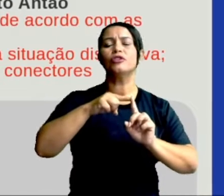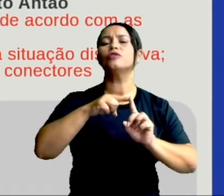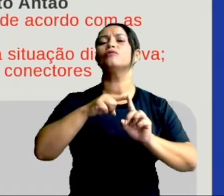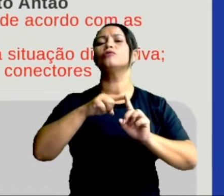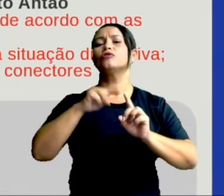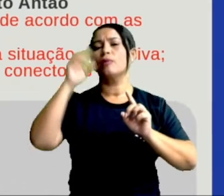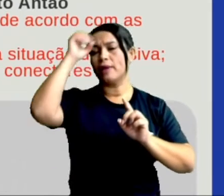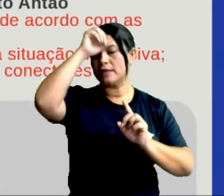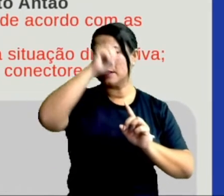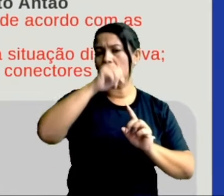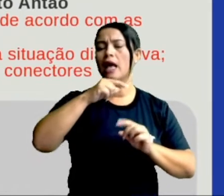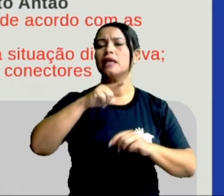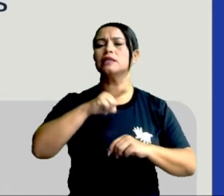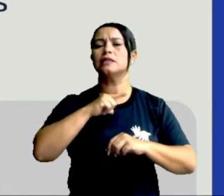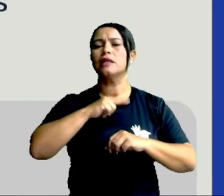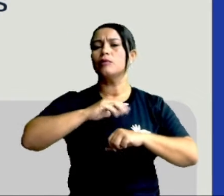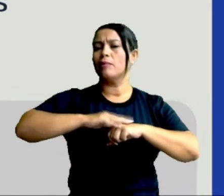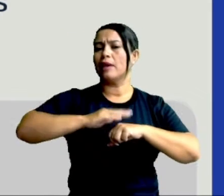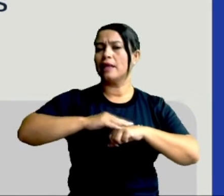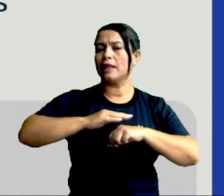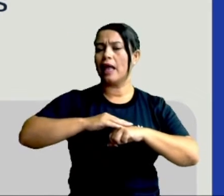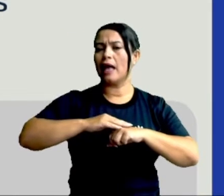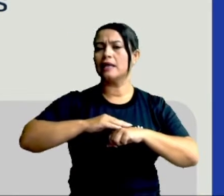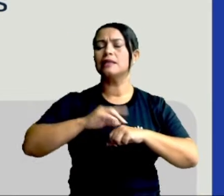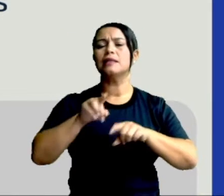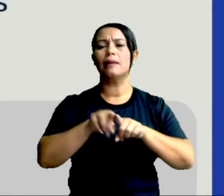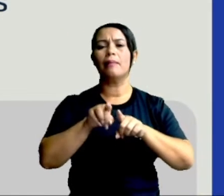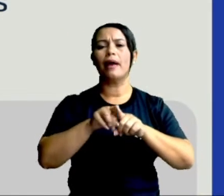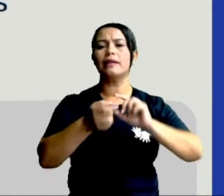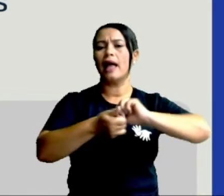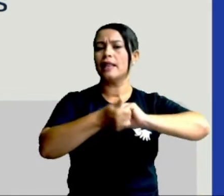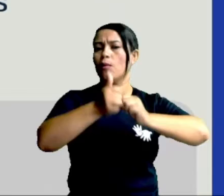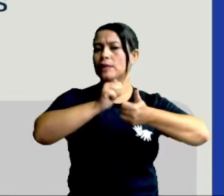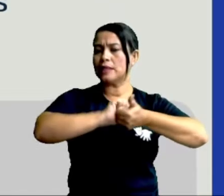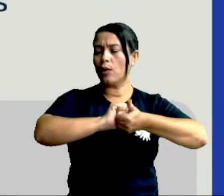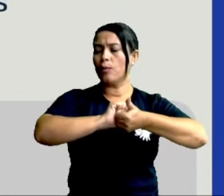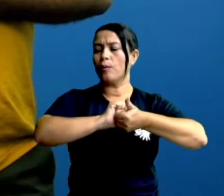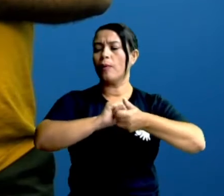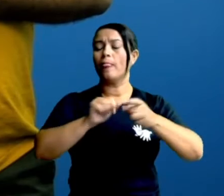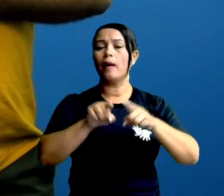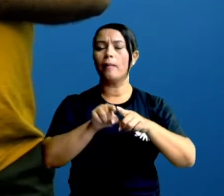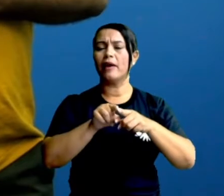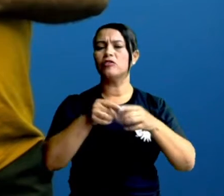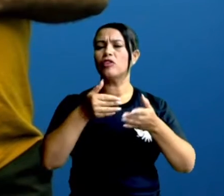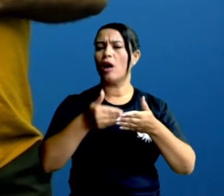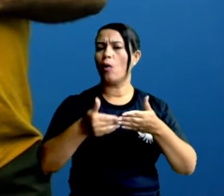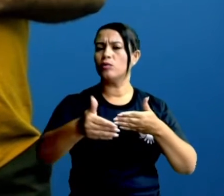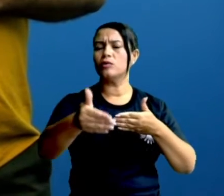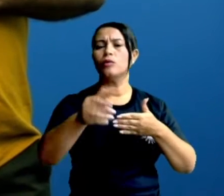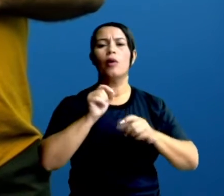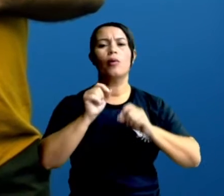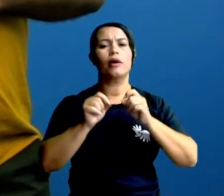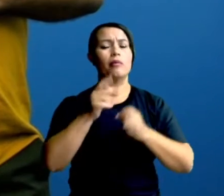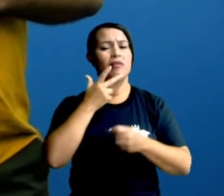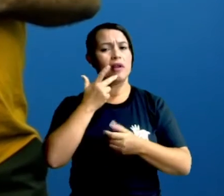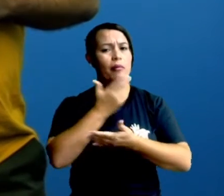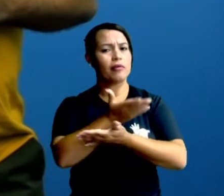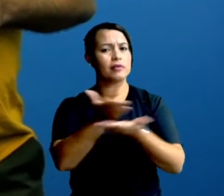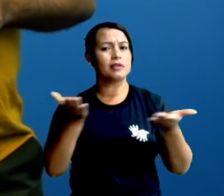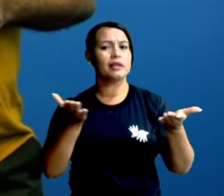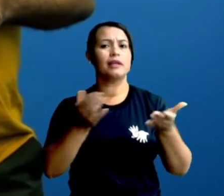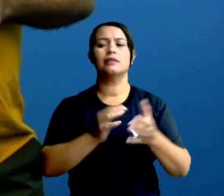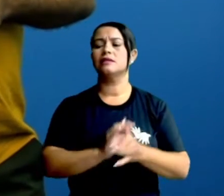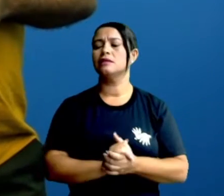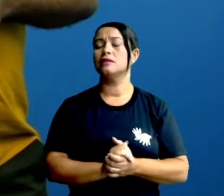as habilidades de readequação, mas aí eu quero já seguir adiante para falar para